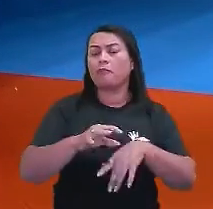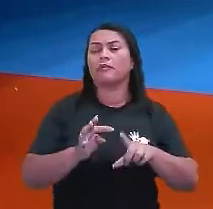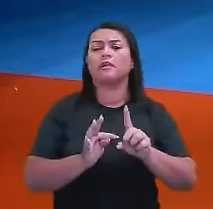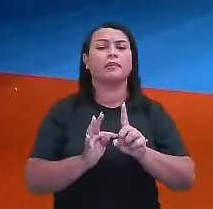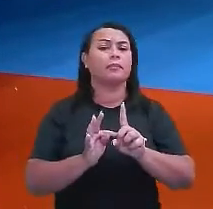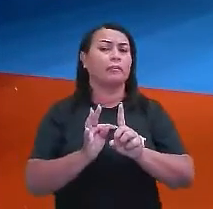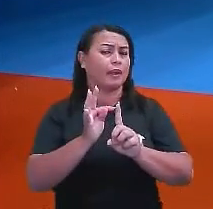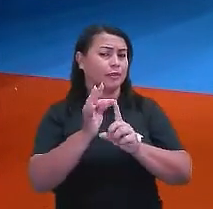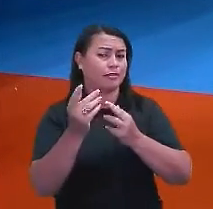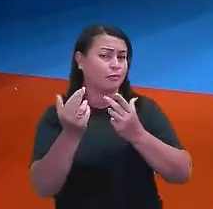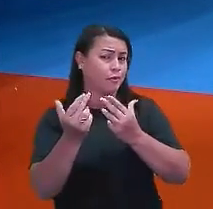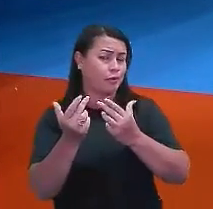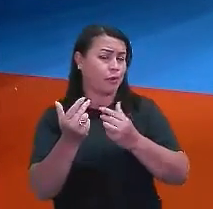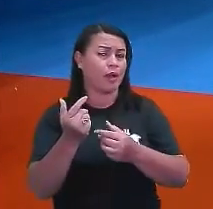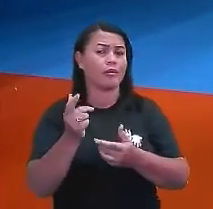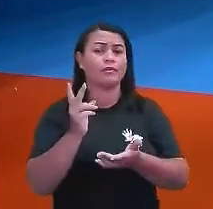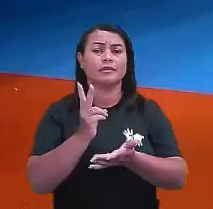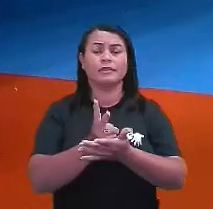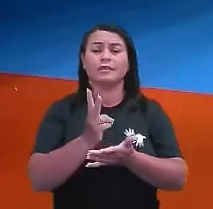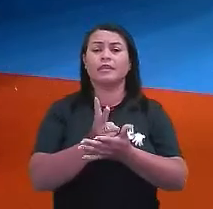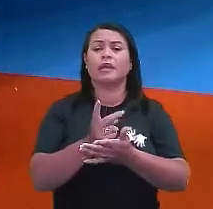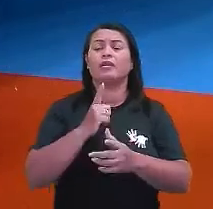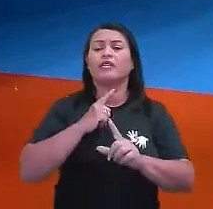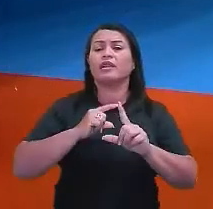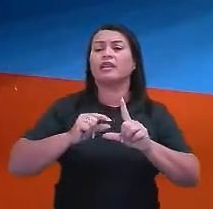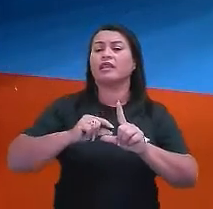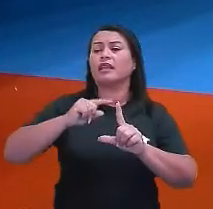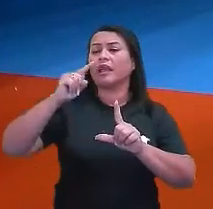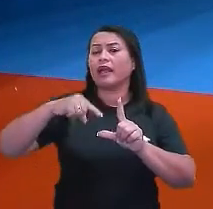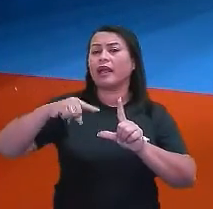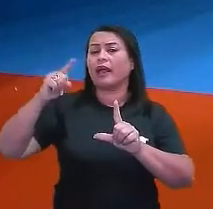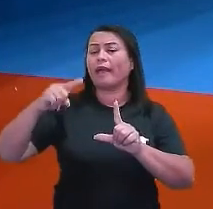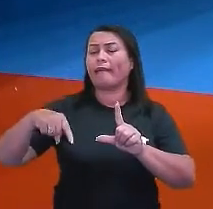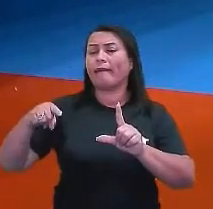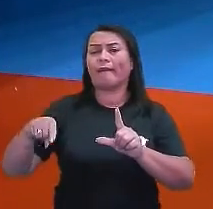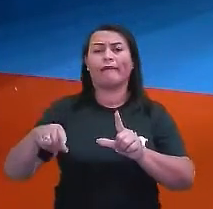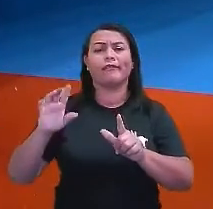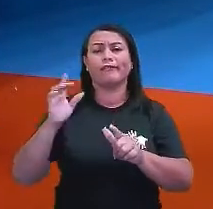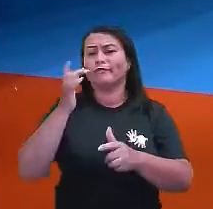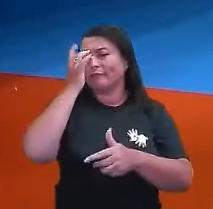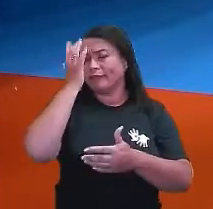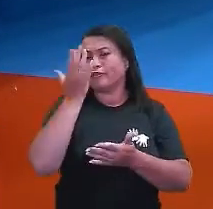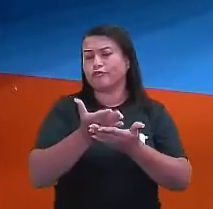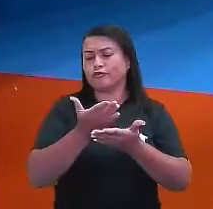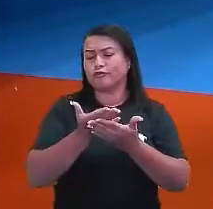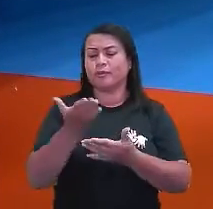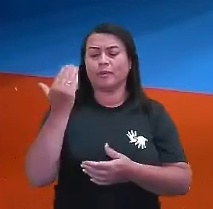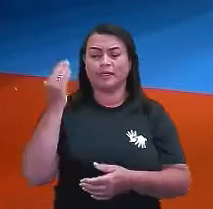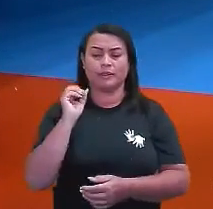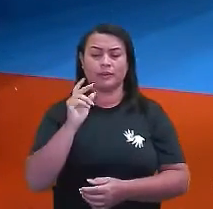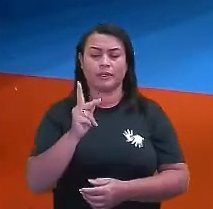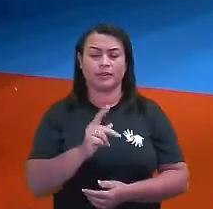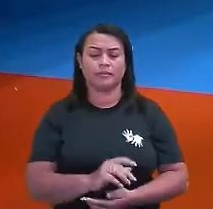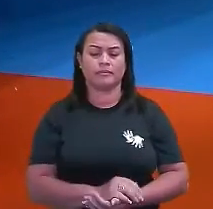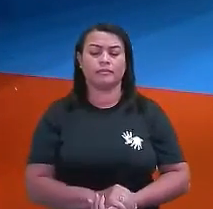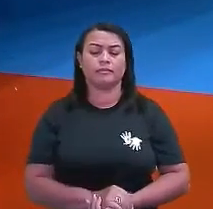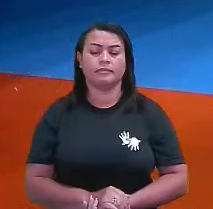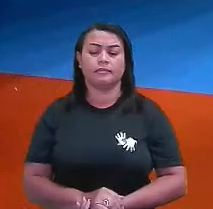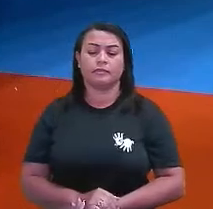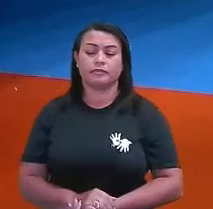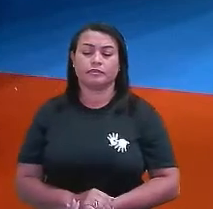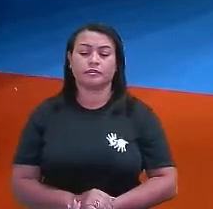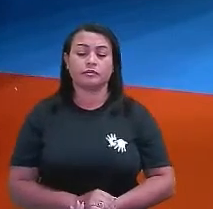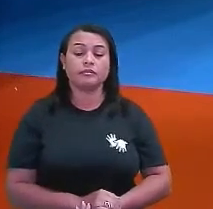temperaturas, elas vêm assim, associadas a gráficos. Então, é tudo muito fácil, porque a gente já estudou o gráfico, tá certo?